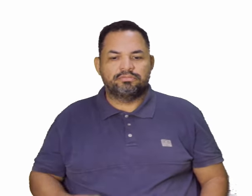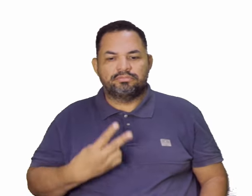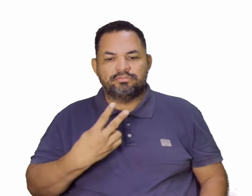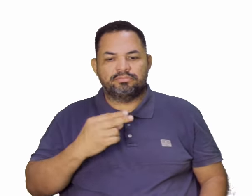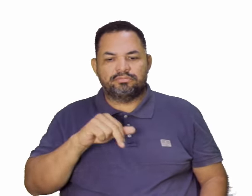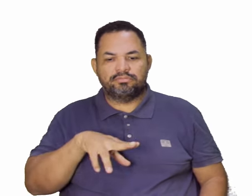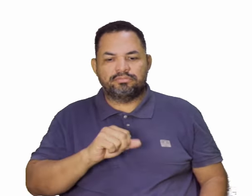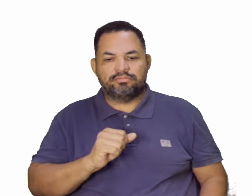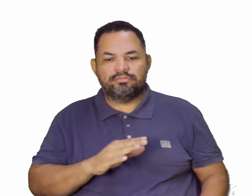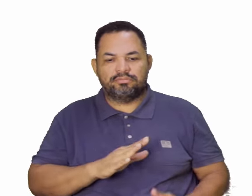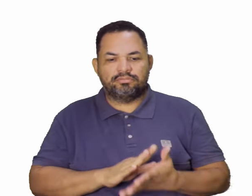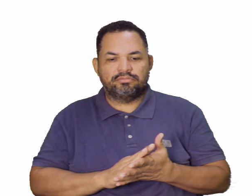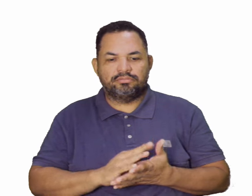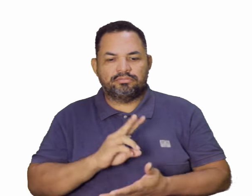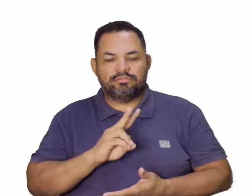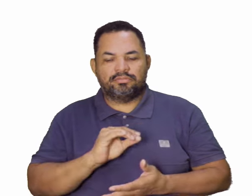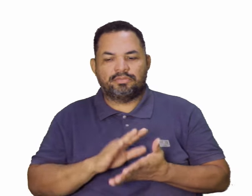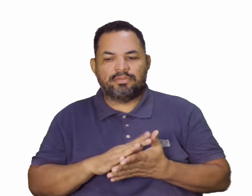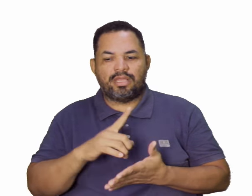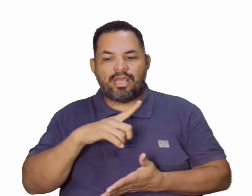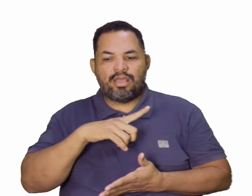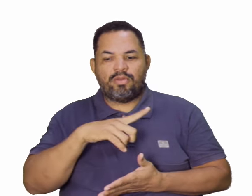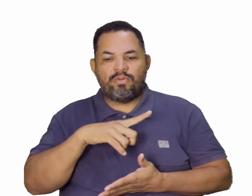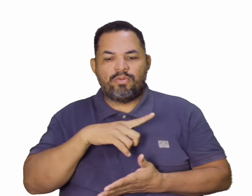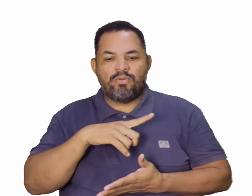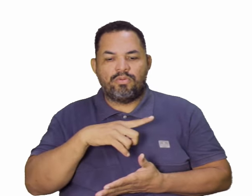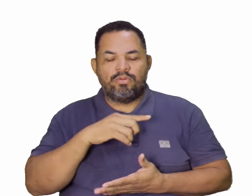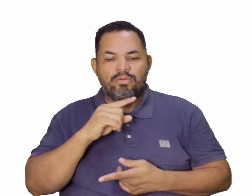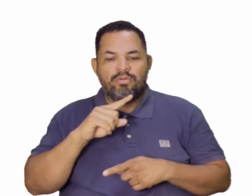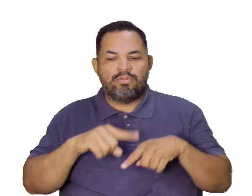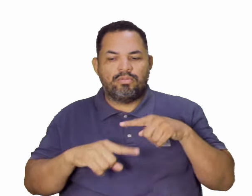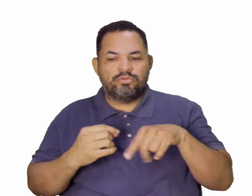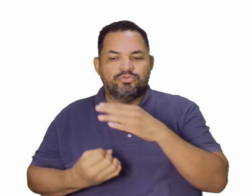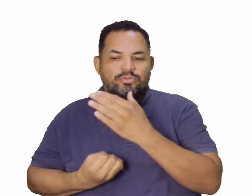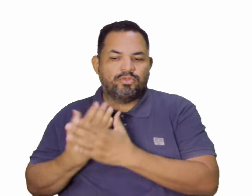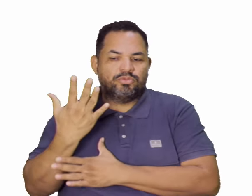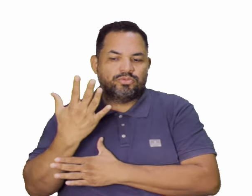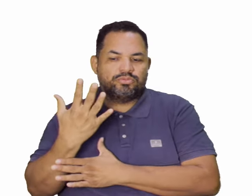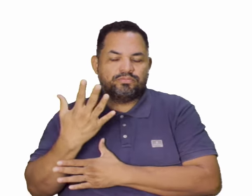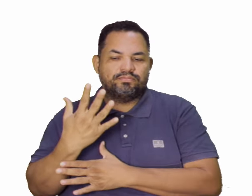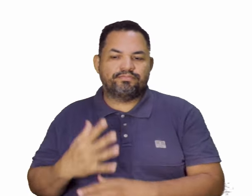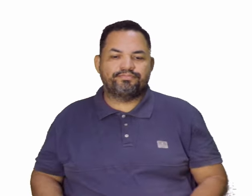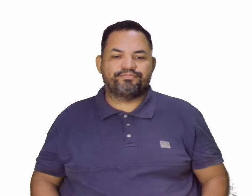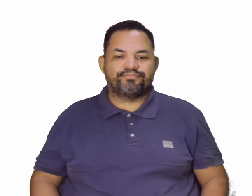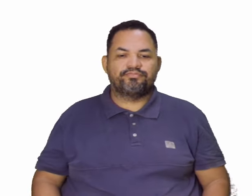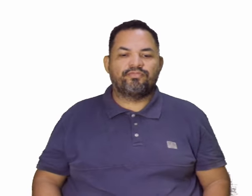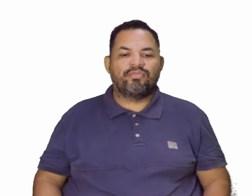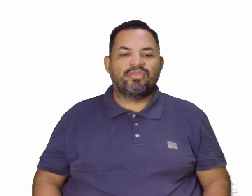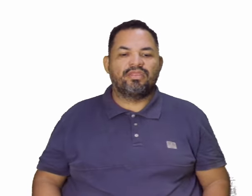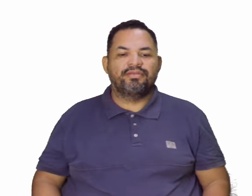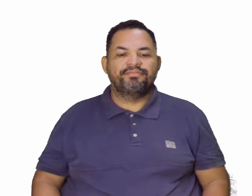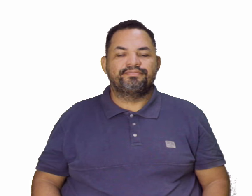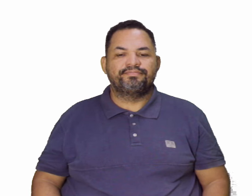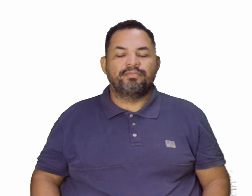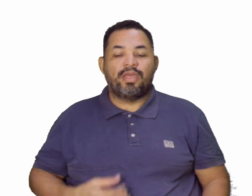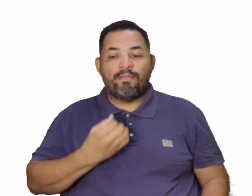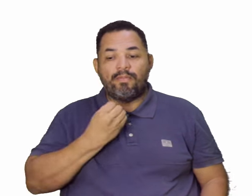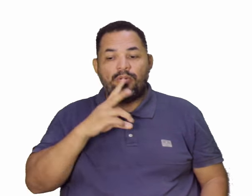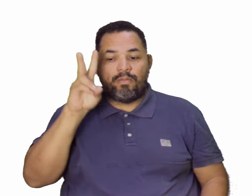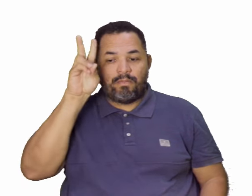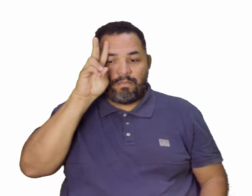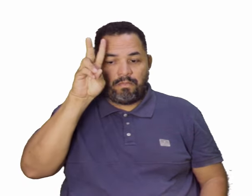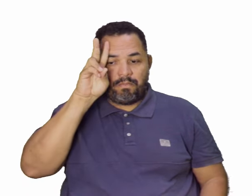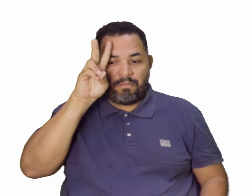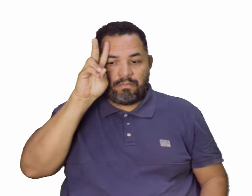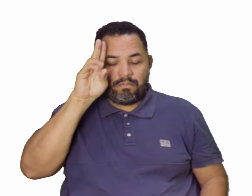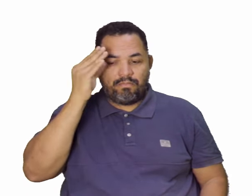igual a K2 ve NO2 Considerando o produto Ok então neste caso é bom lembrar